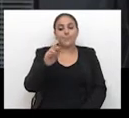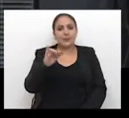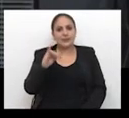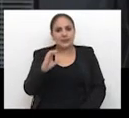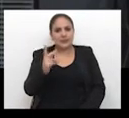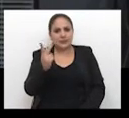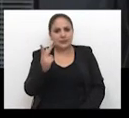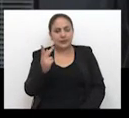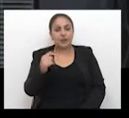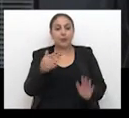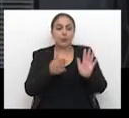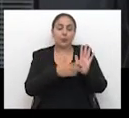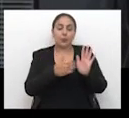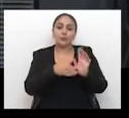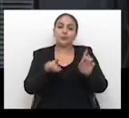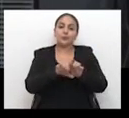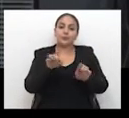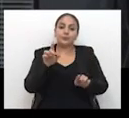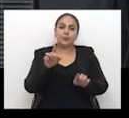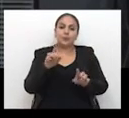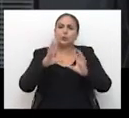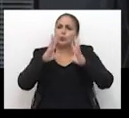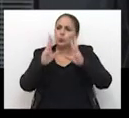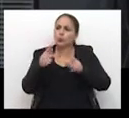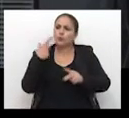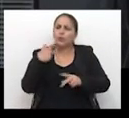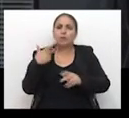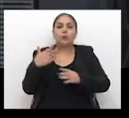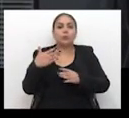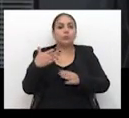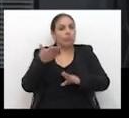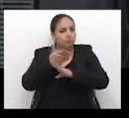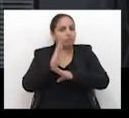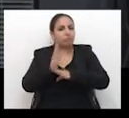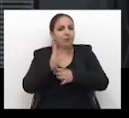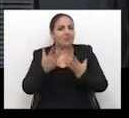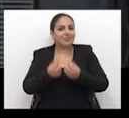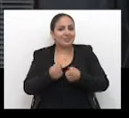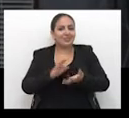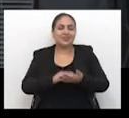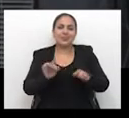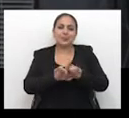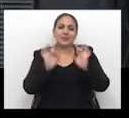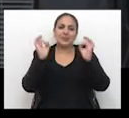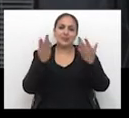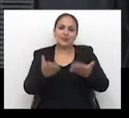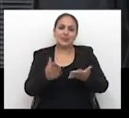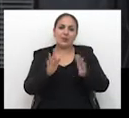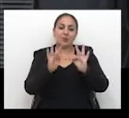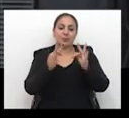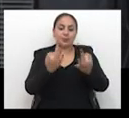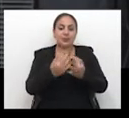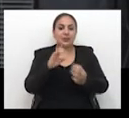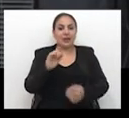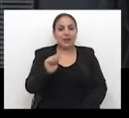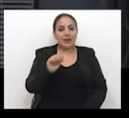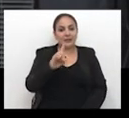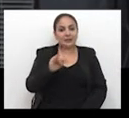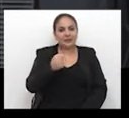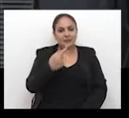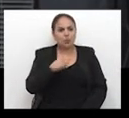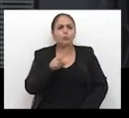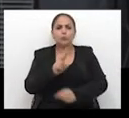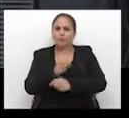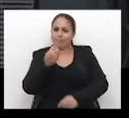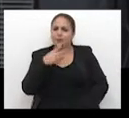vereador patrick propôs aos vereadores da casa que aprovaram não é nosso que eles vereadores e em especial à família do adão que